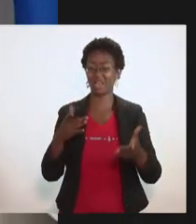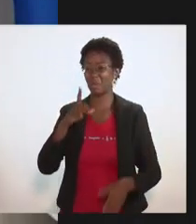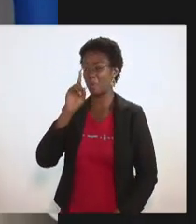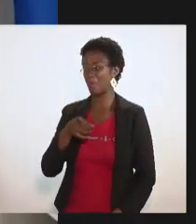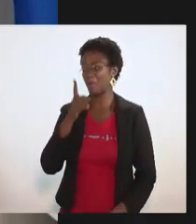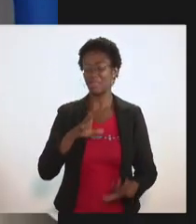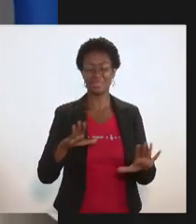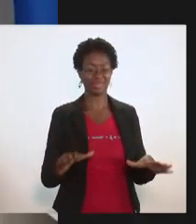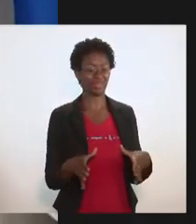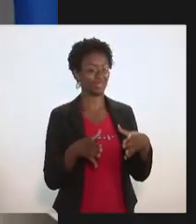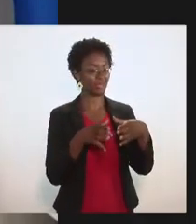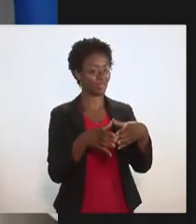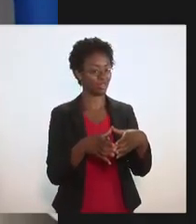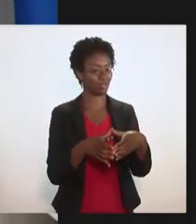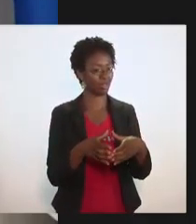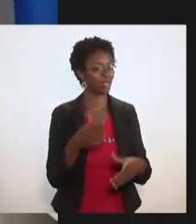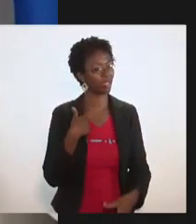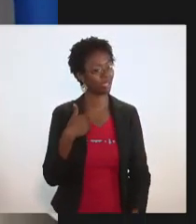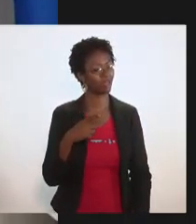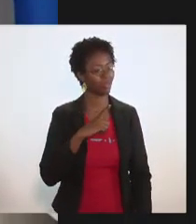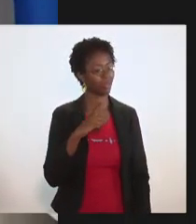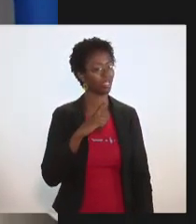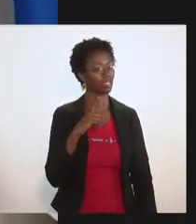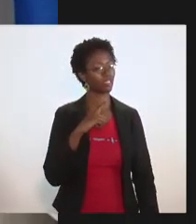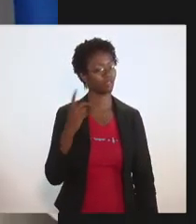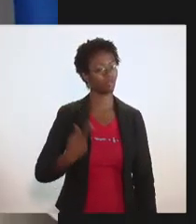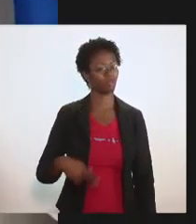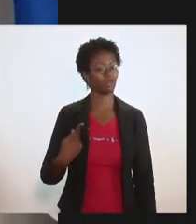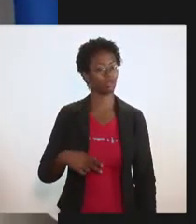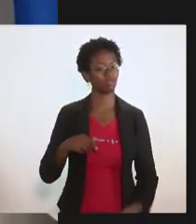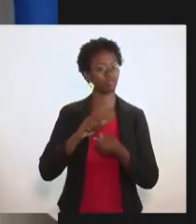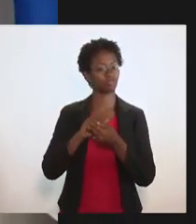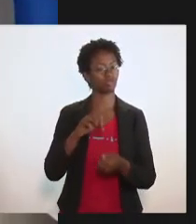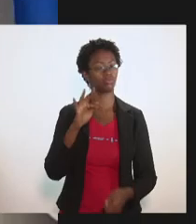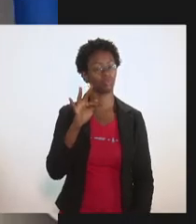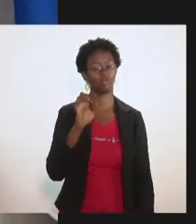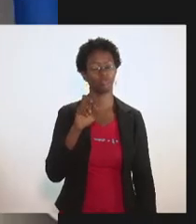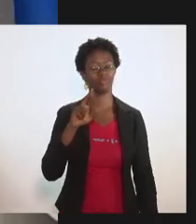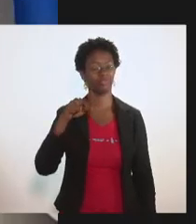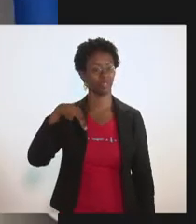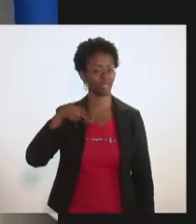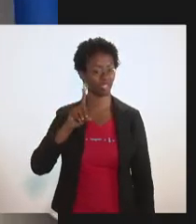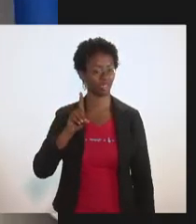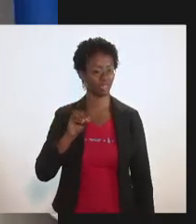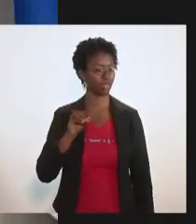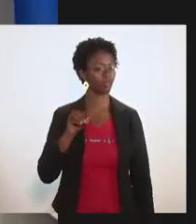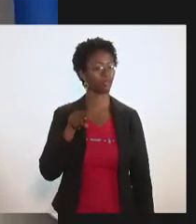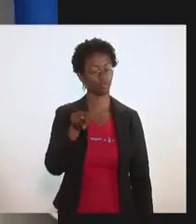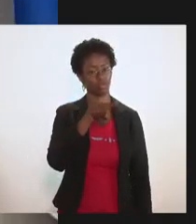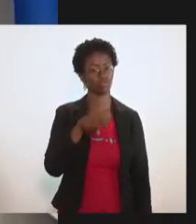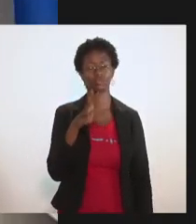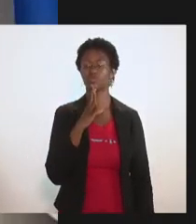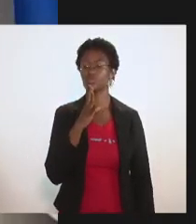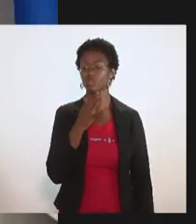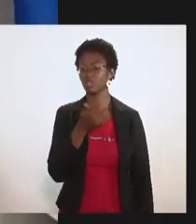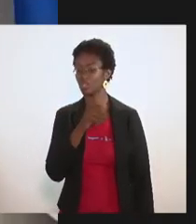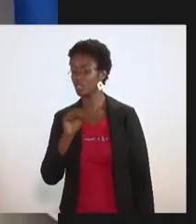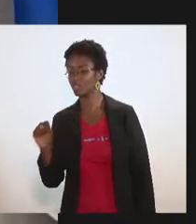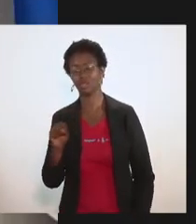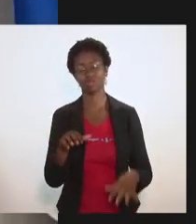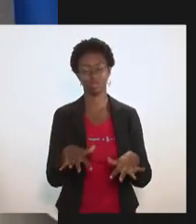entanto, eu levo em consideração o que o deputado Márcio Pacheco está dizendo. Fazendo um parênteses, o PSOL inventou uma